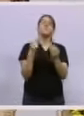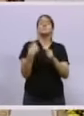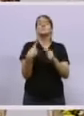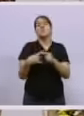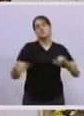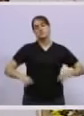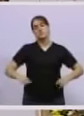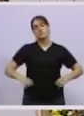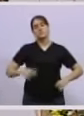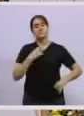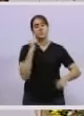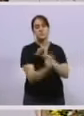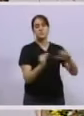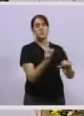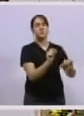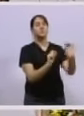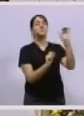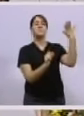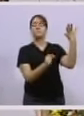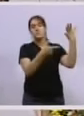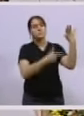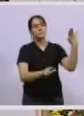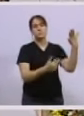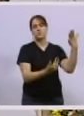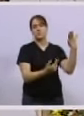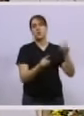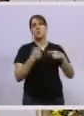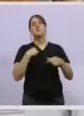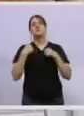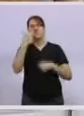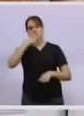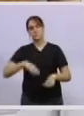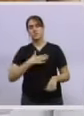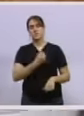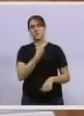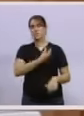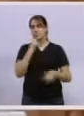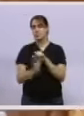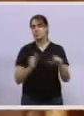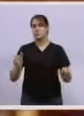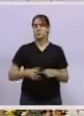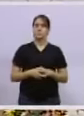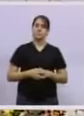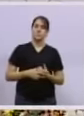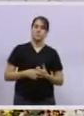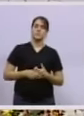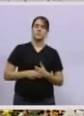não posso mudar o fato. Então deixo que o fato me modifique. Você pode modificar os